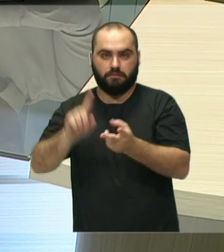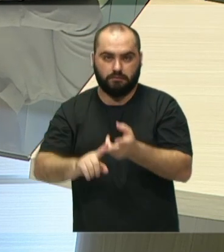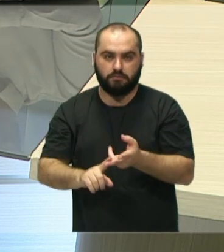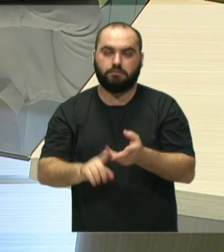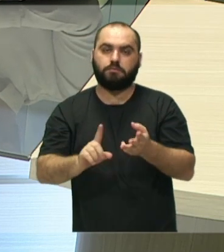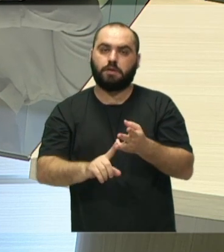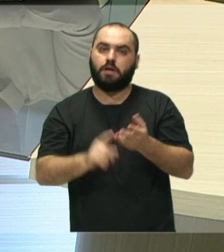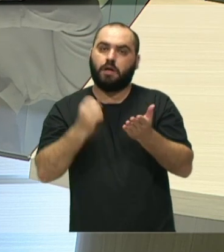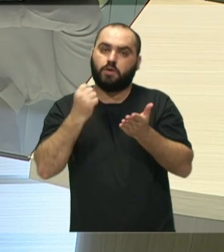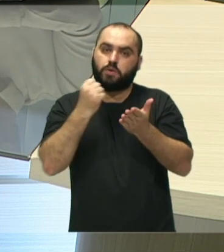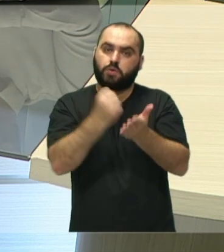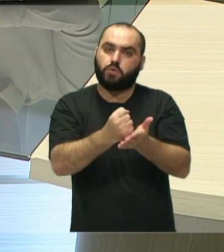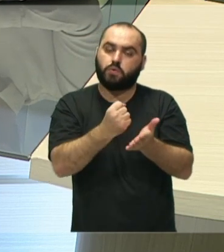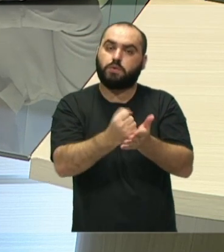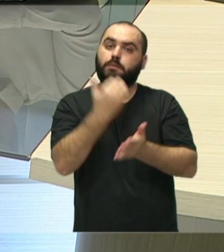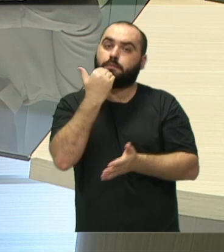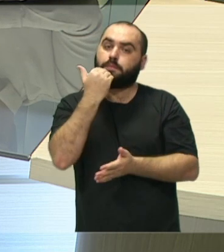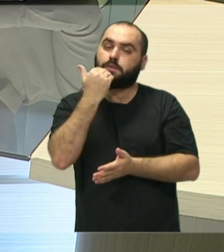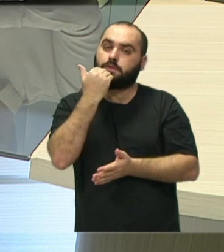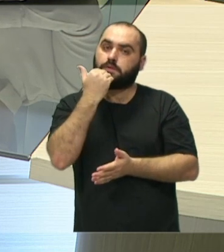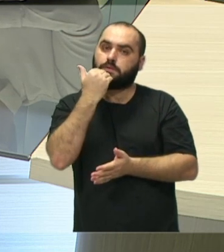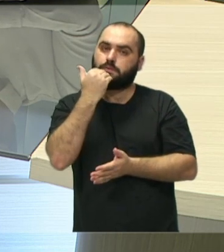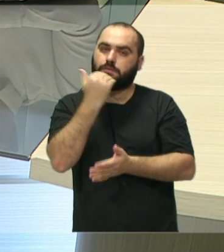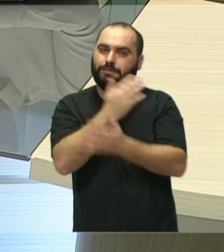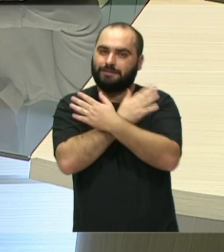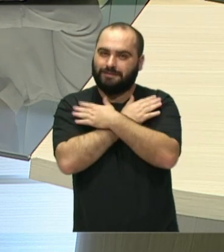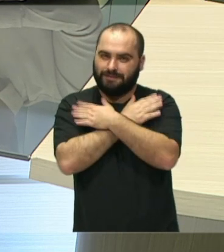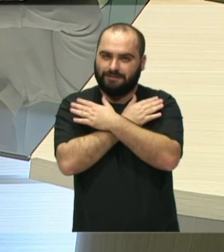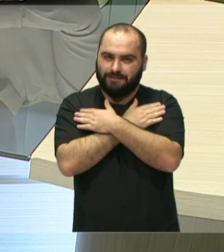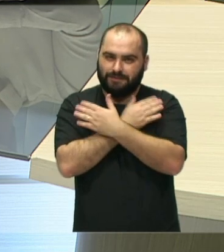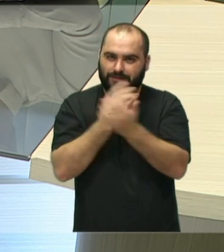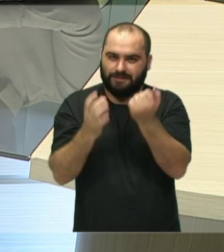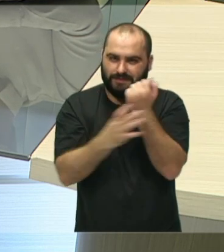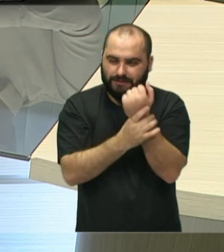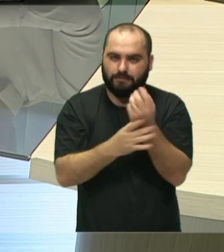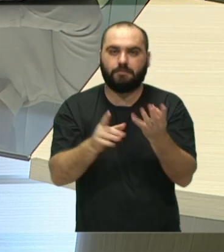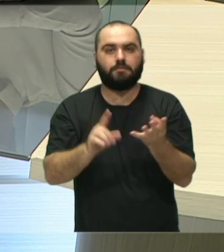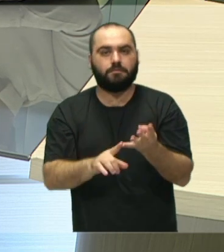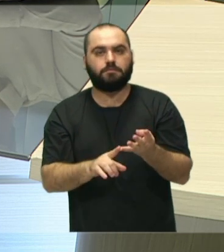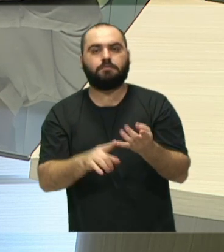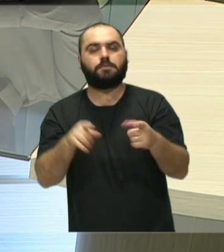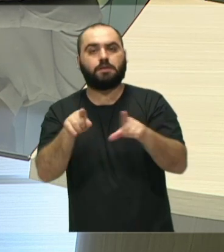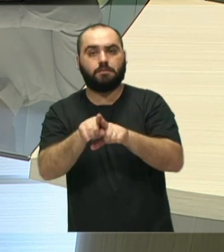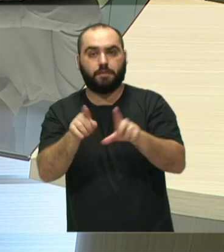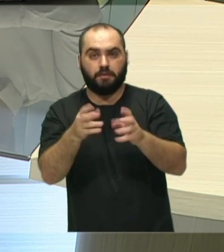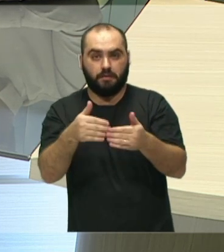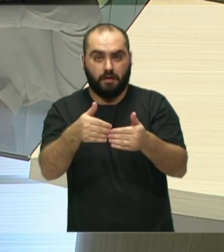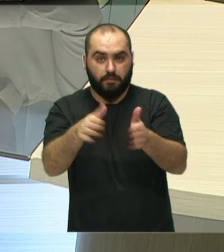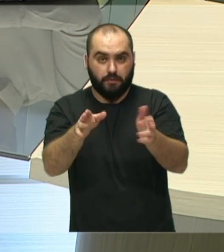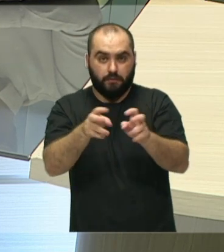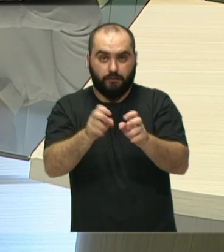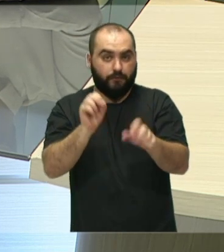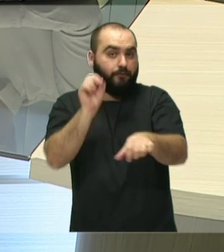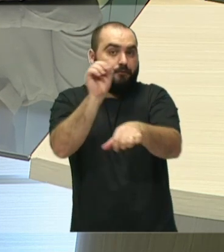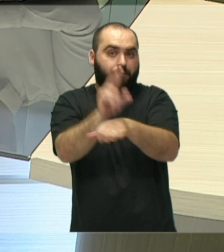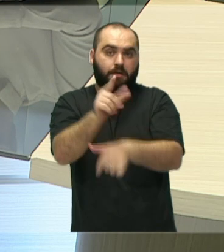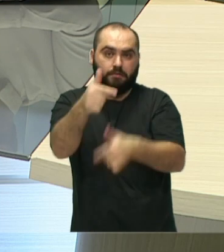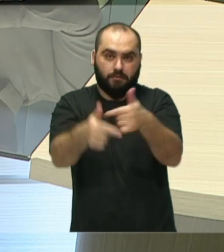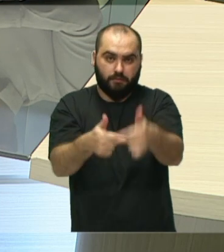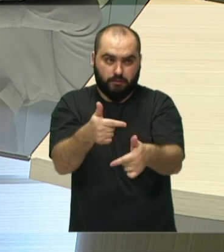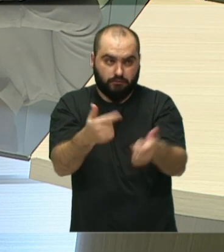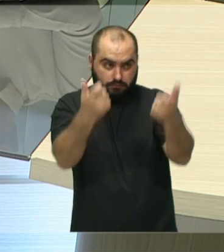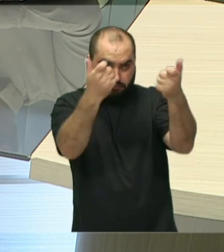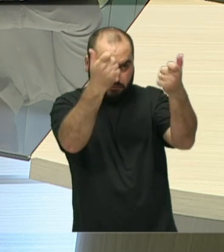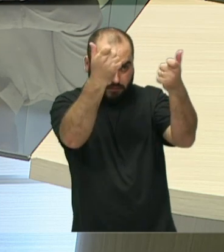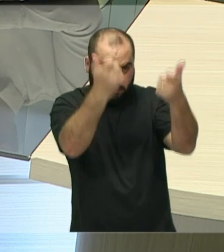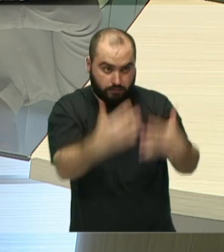auxílio para solicitação de seguro-desemprego e a reabertura também do Balcão de Empregos eu queria